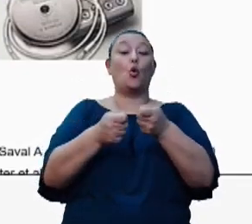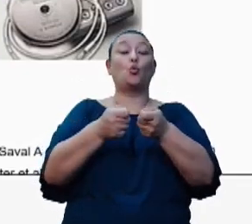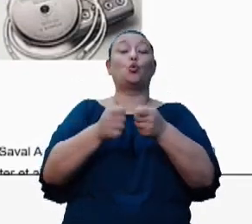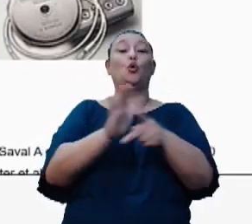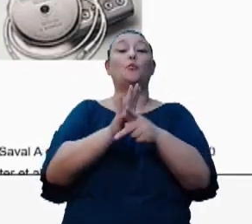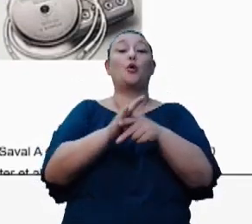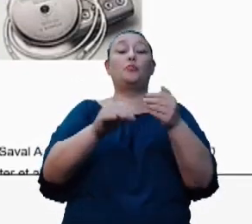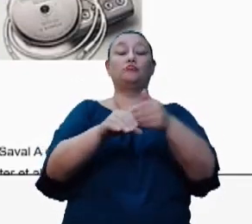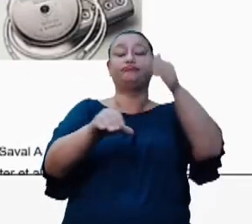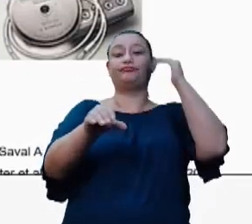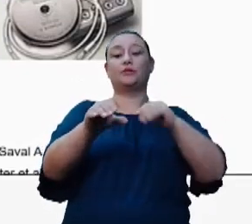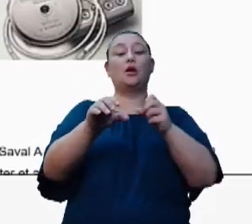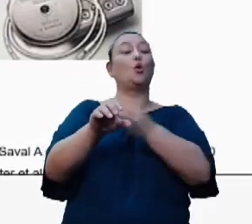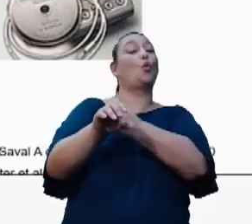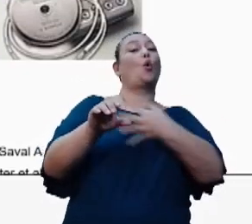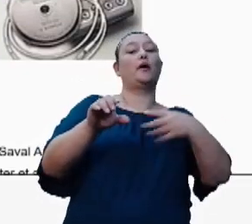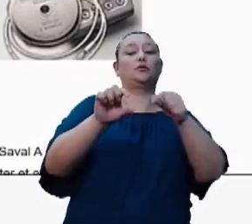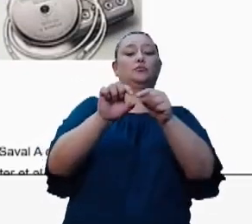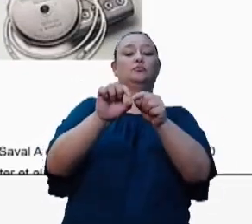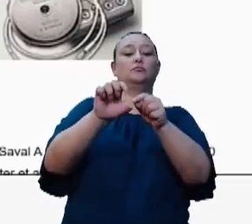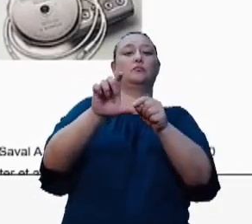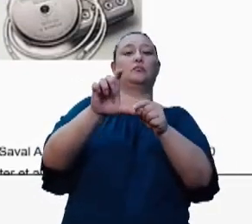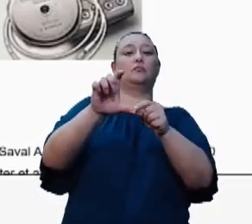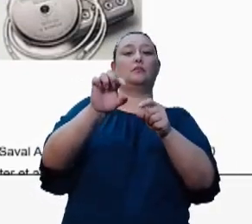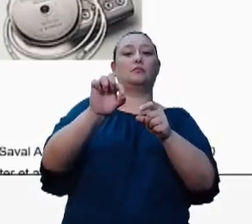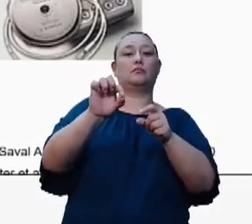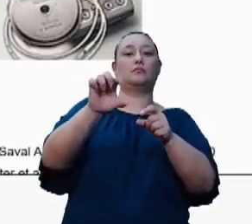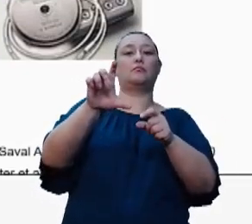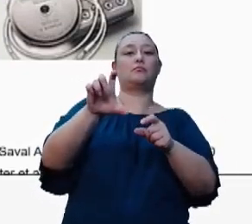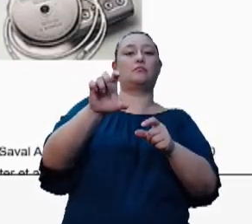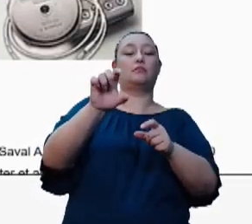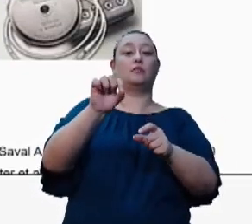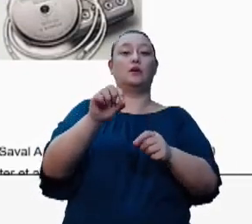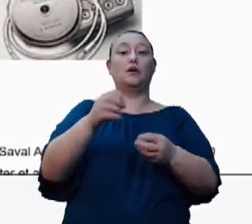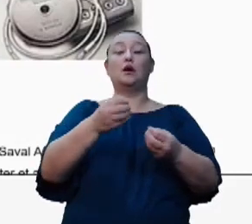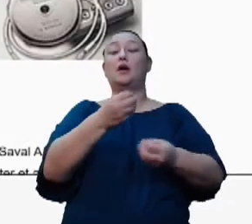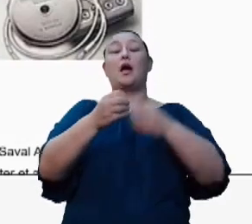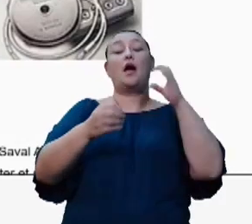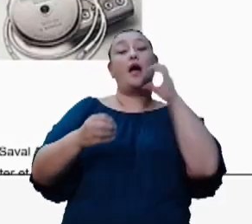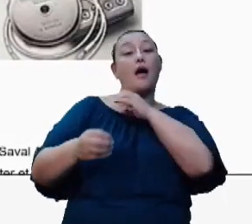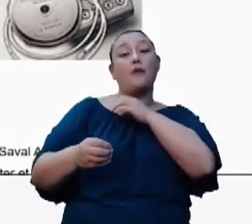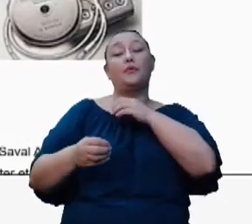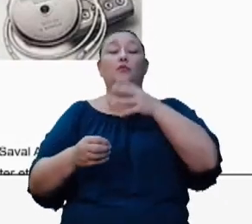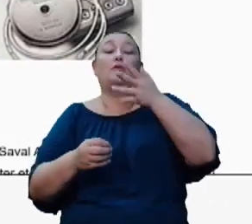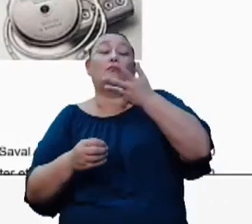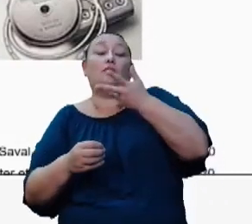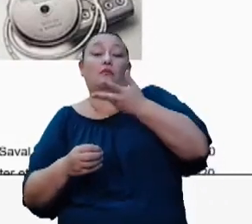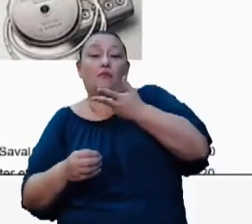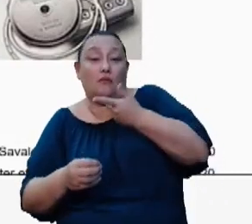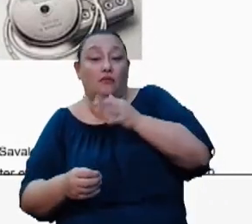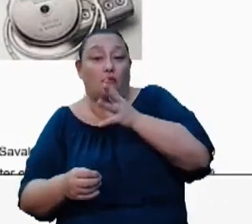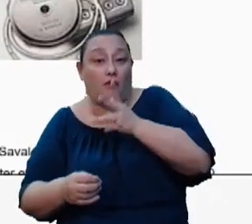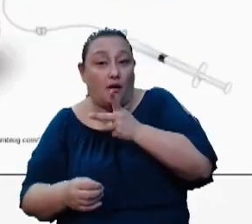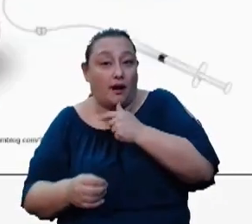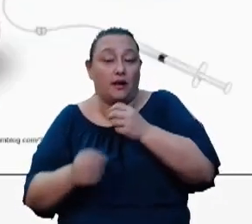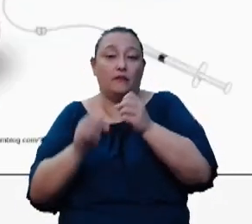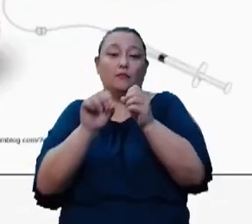remoto externo, a dose de baclofeno, o modo e a velocidade de administração.